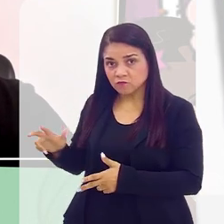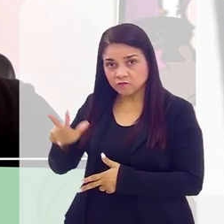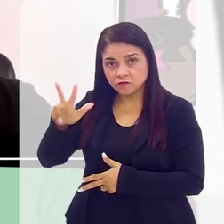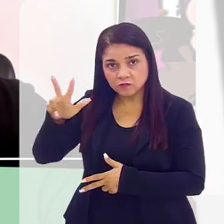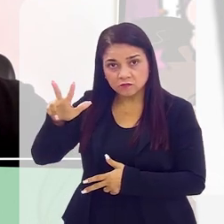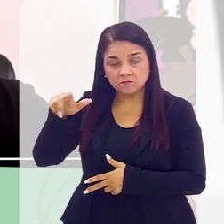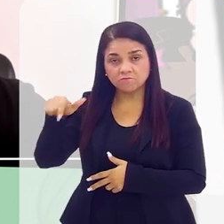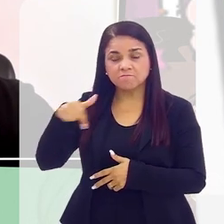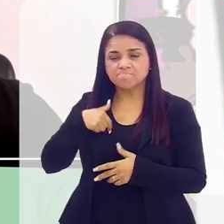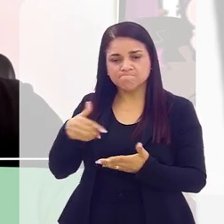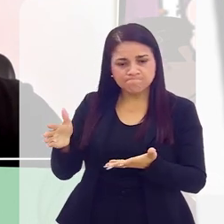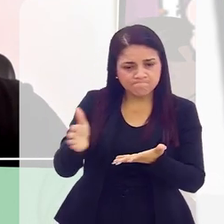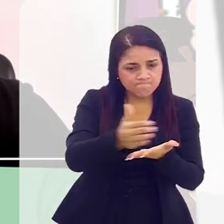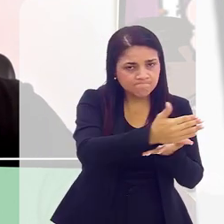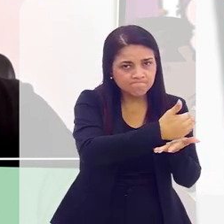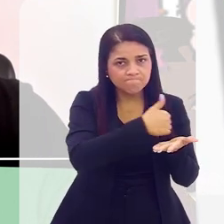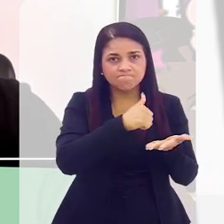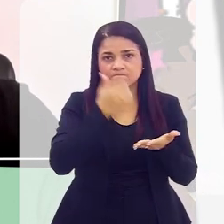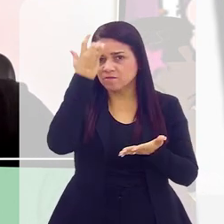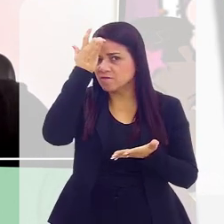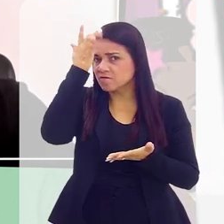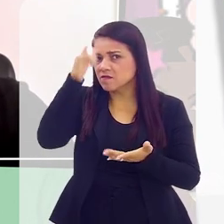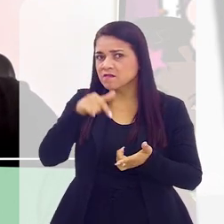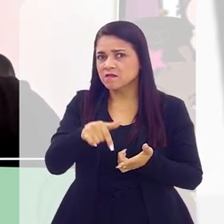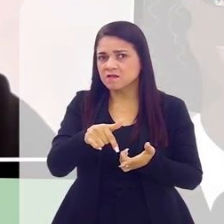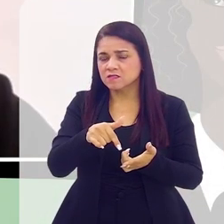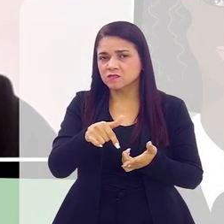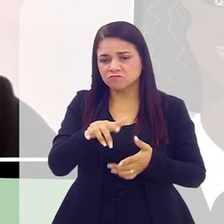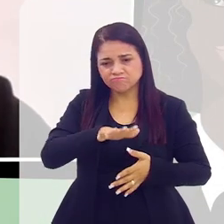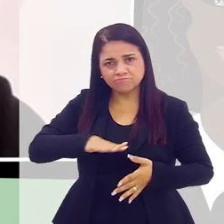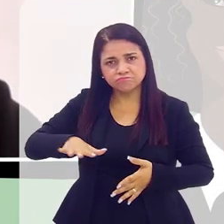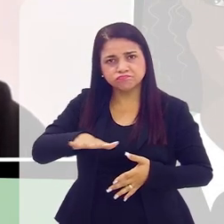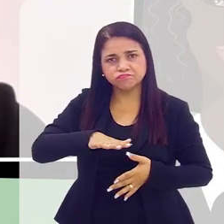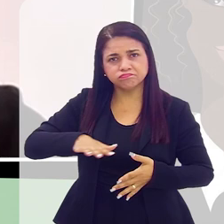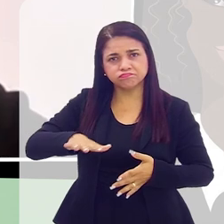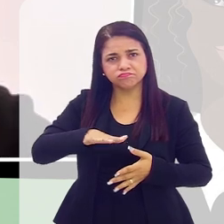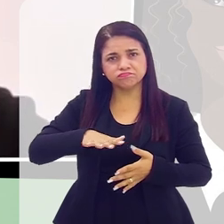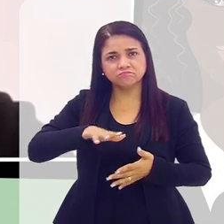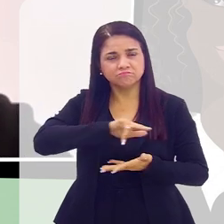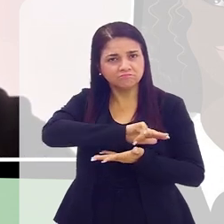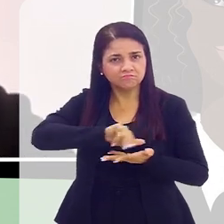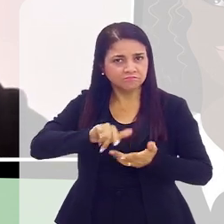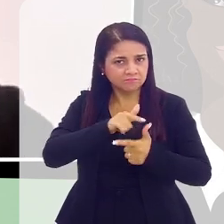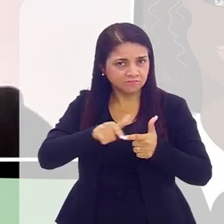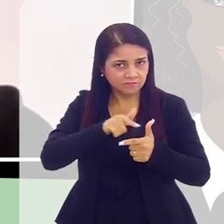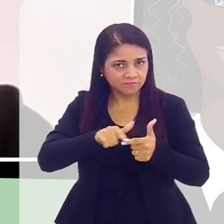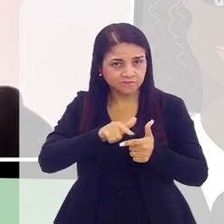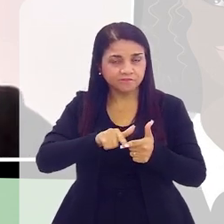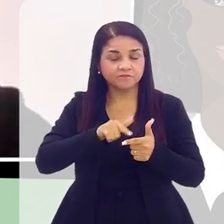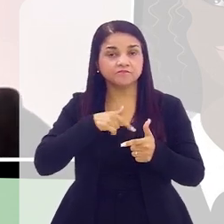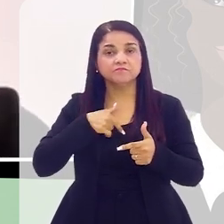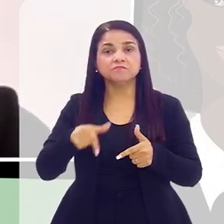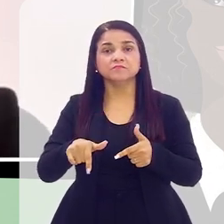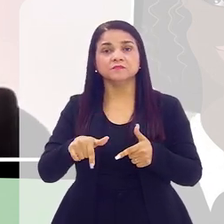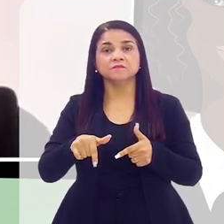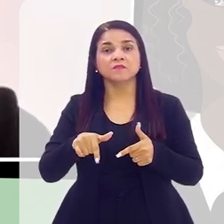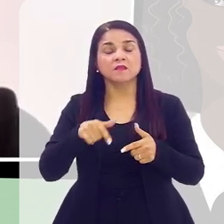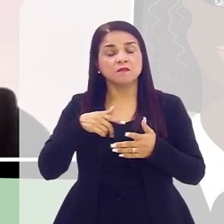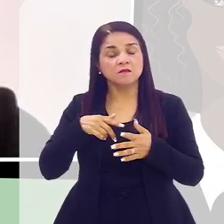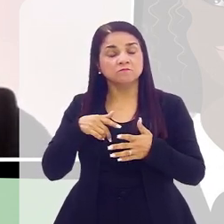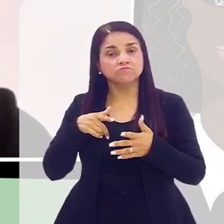como um espaço melhor para coleta e mais fácil, por N questões. E quando comecei a